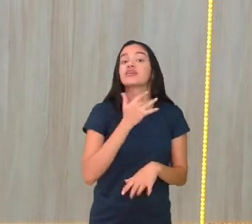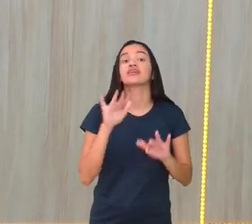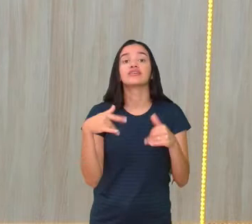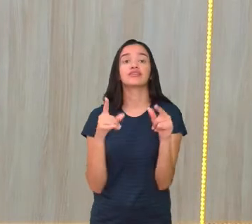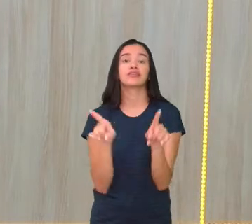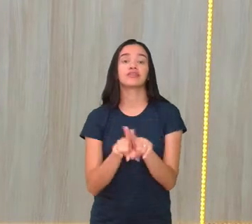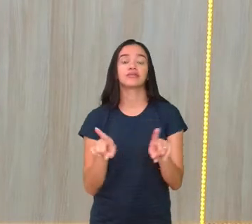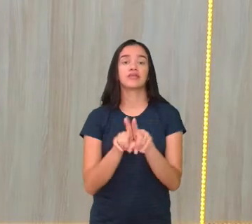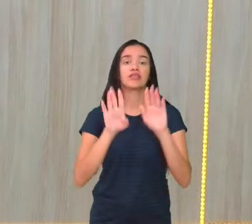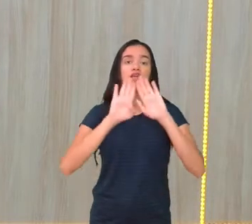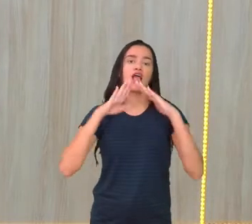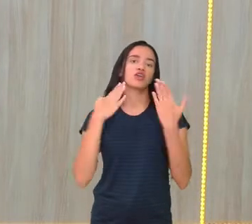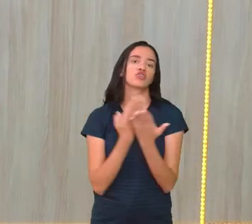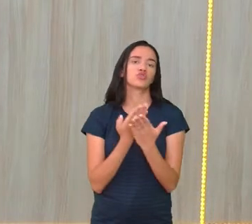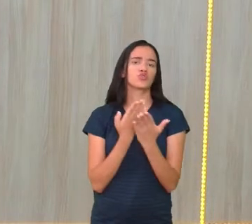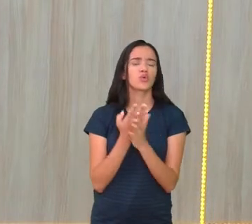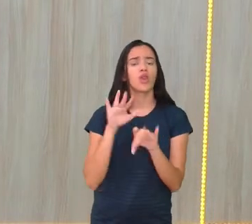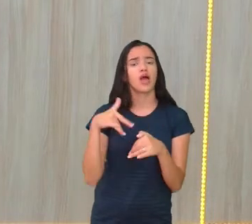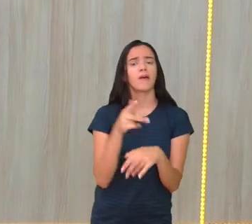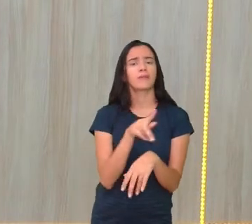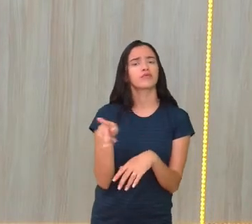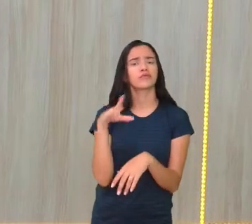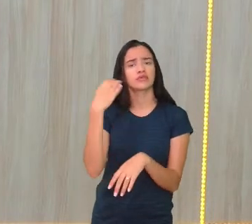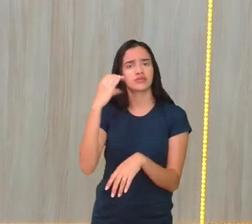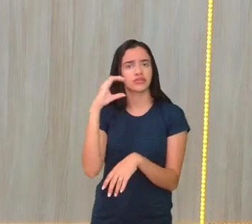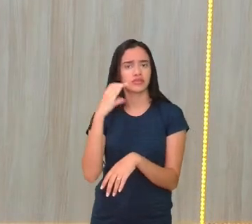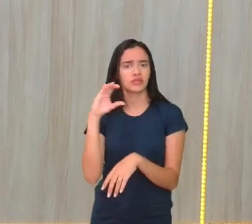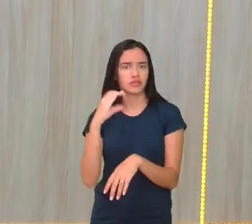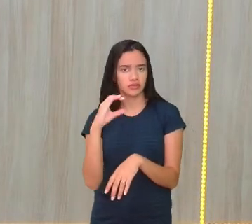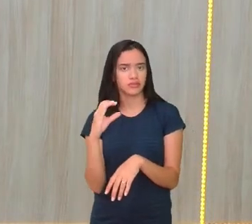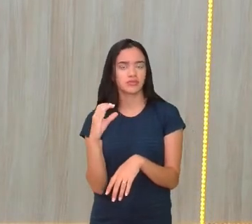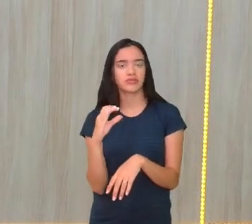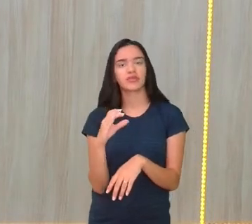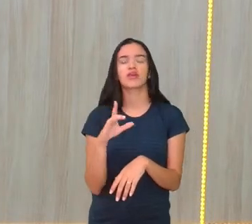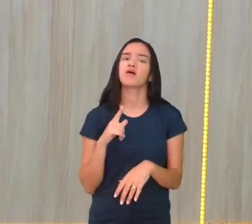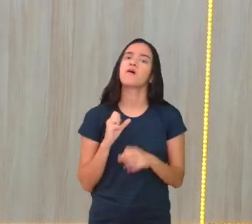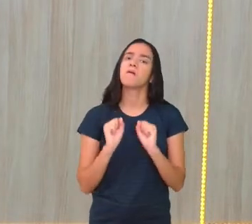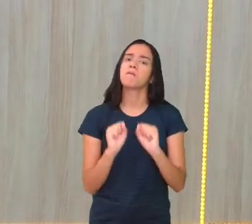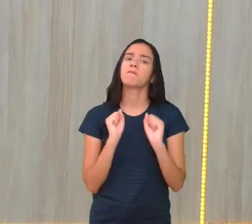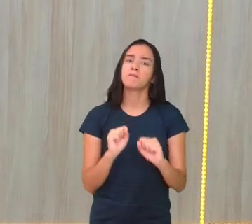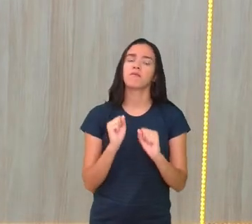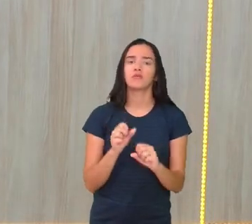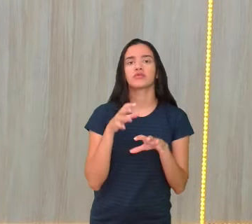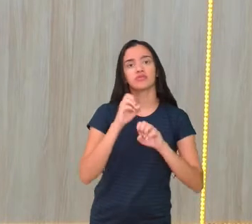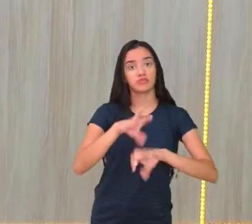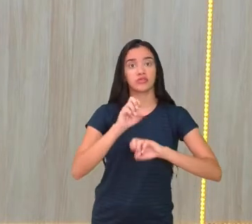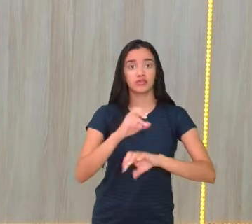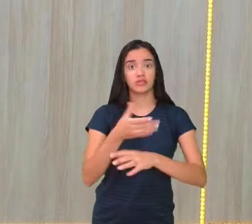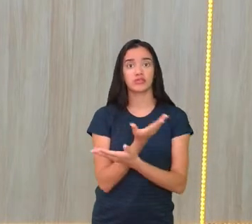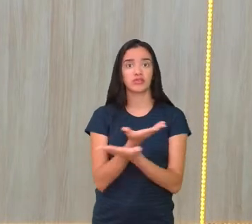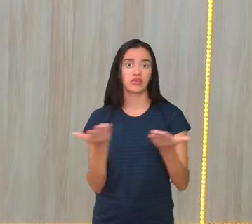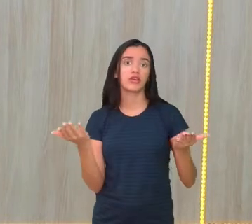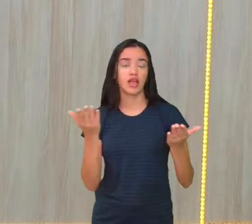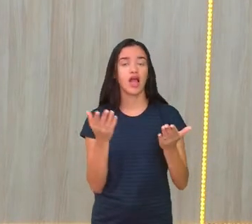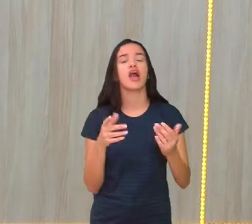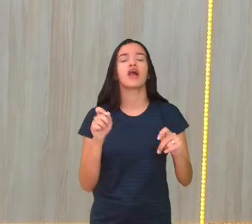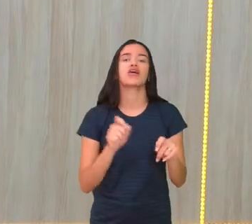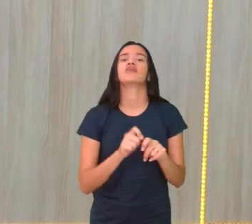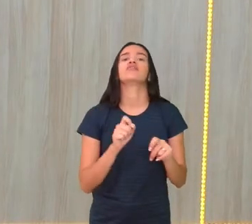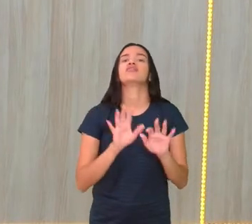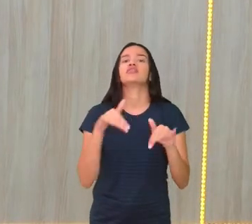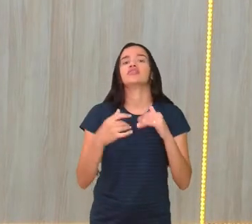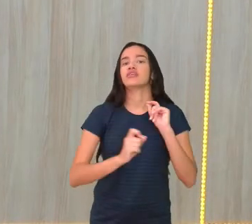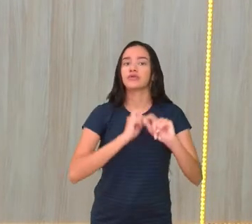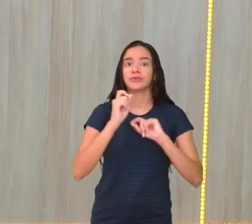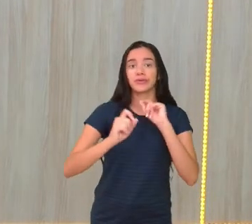escola mesmo, professor de ciências, a professora de ciências, pode ensinar você a fazer